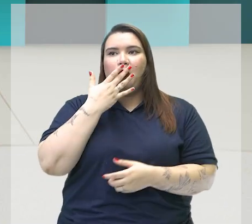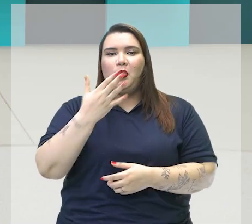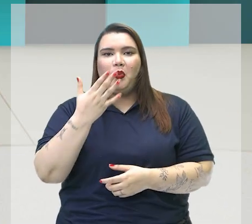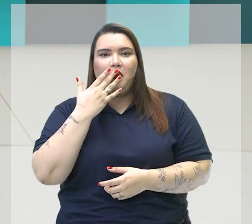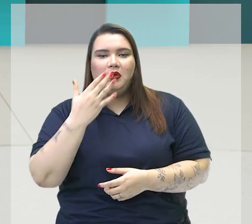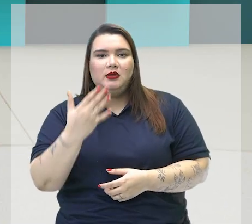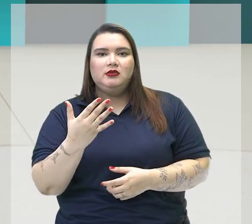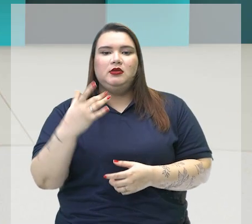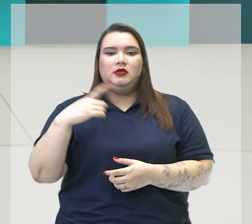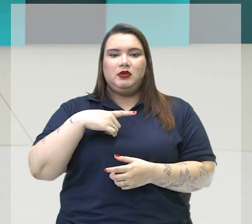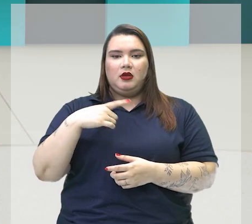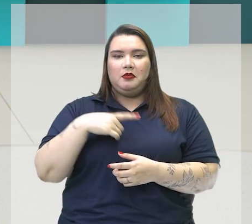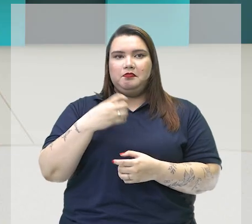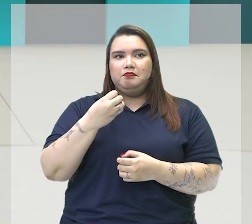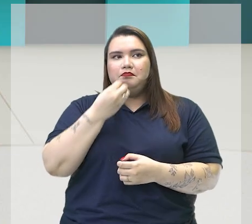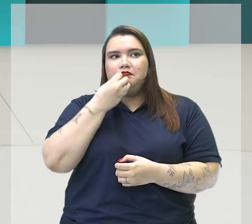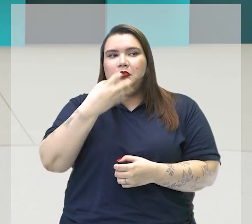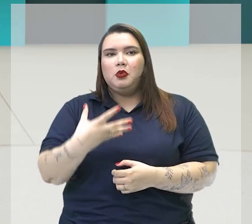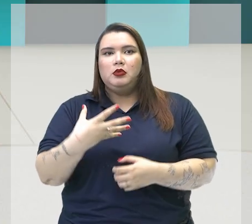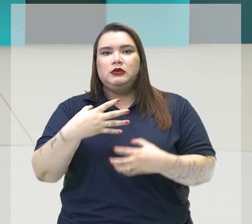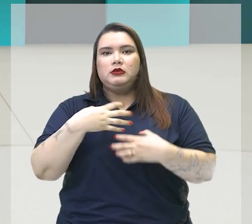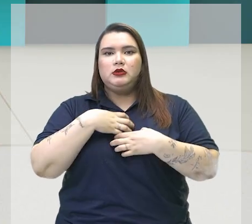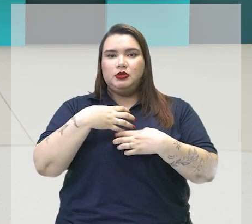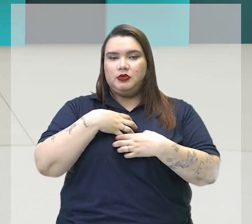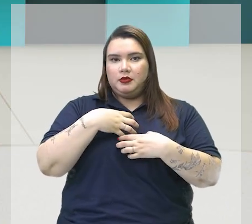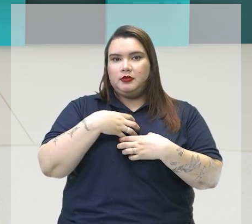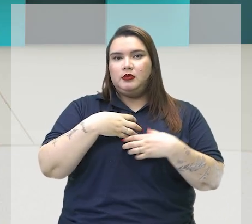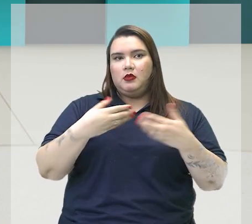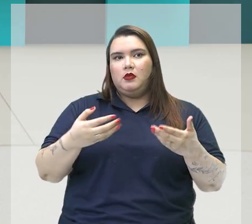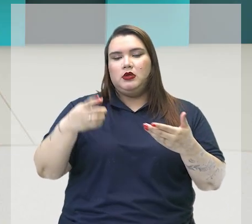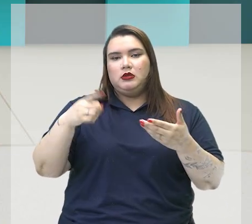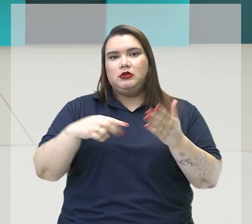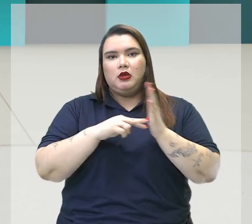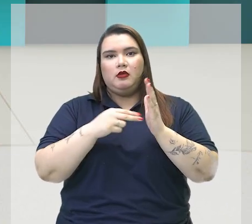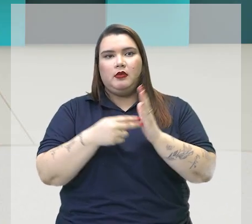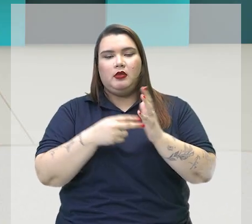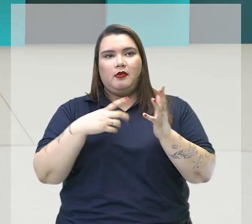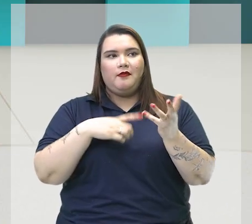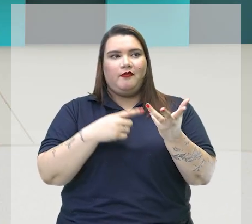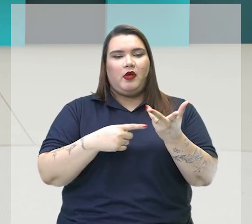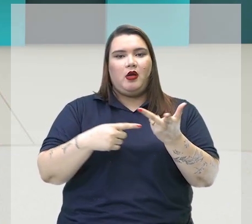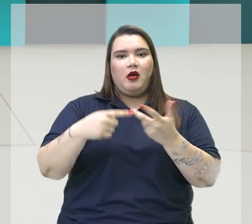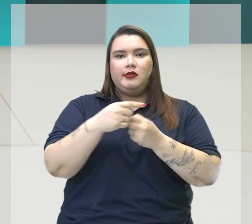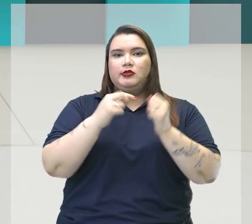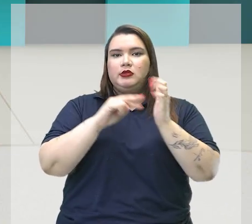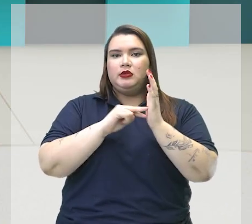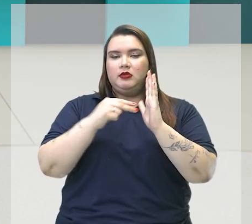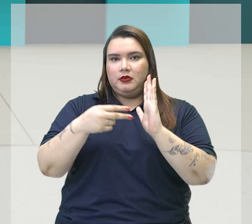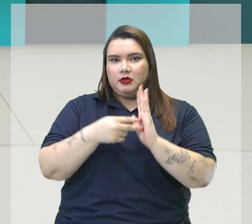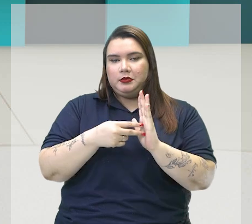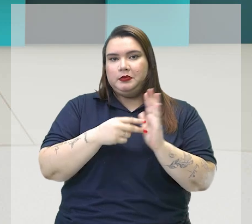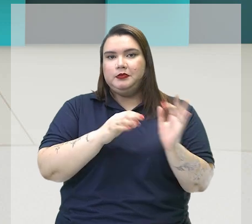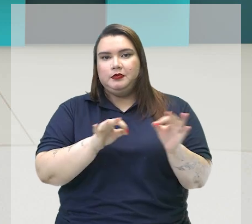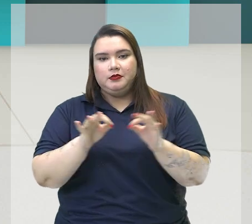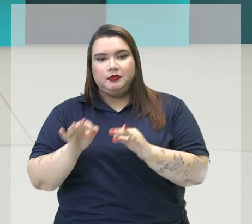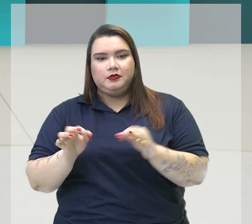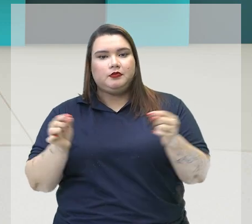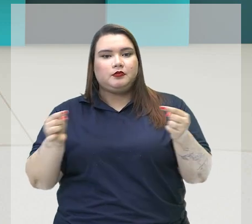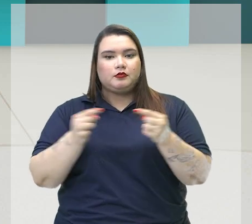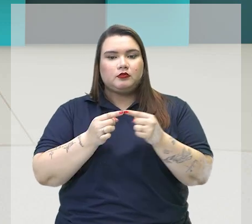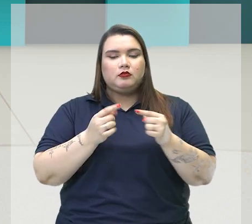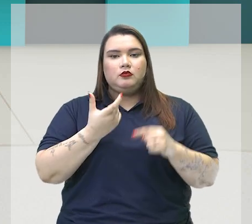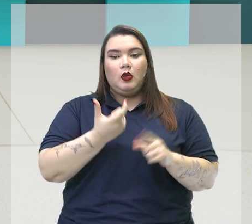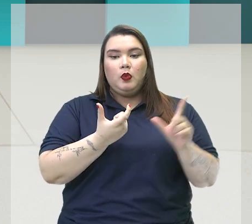significativa. A palavrinha meaningful quer dizer cheio de significado. Meaning, significado, full, cheio de. Né? O sufixo